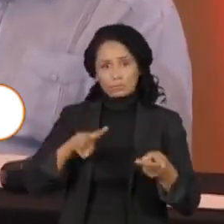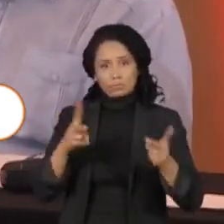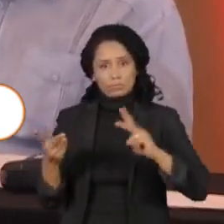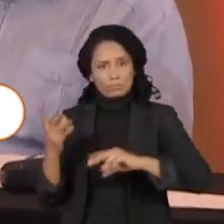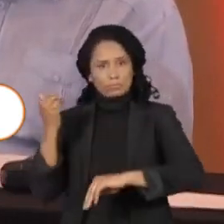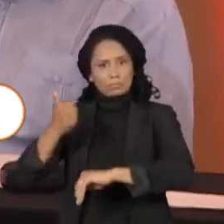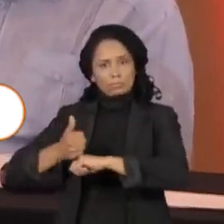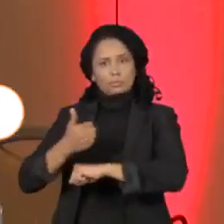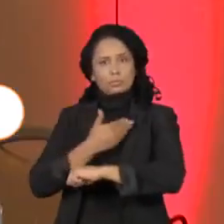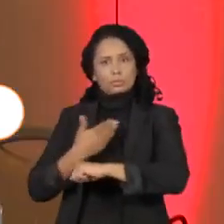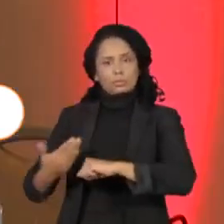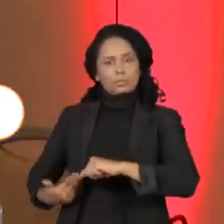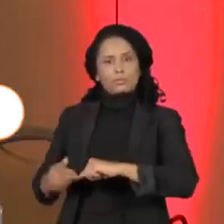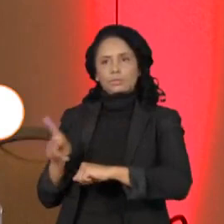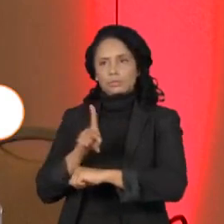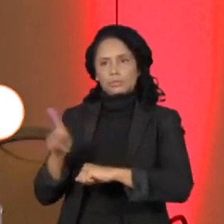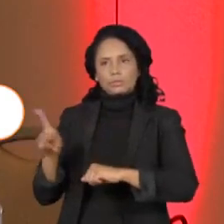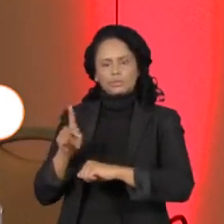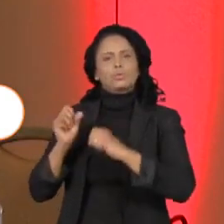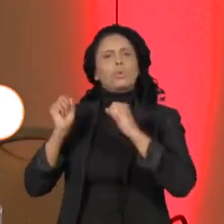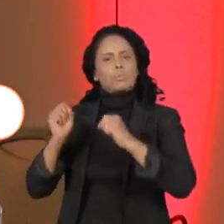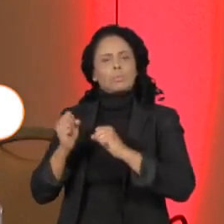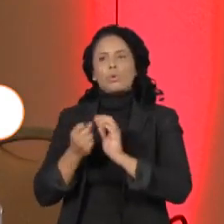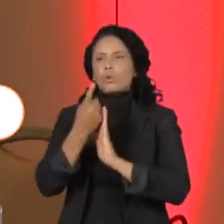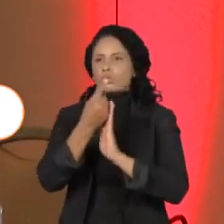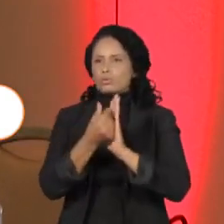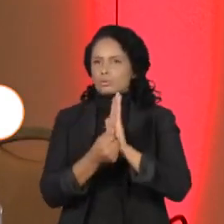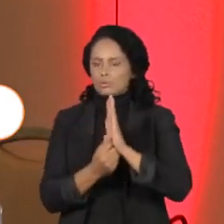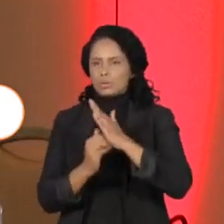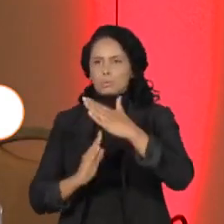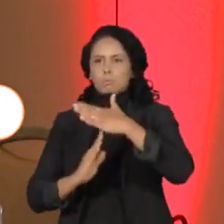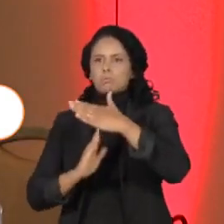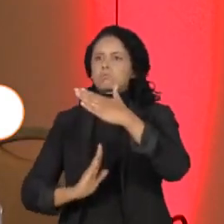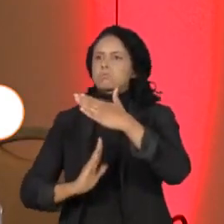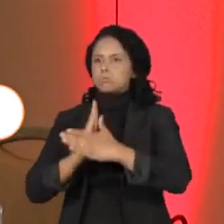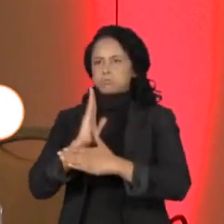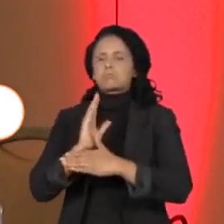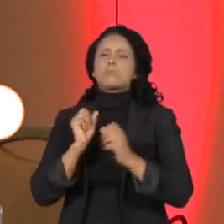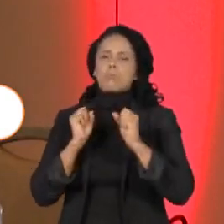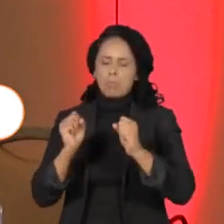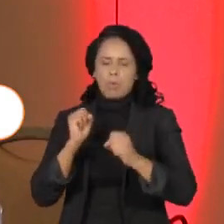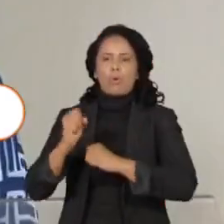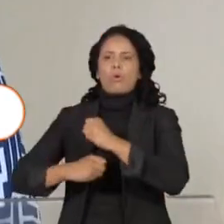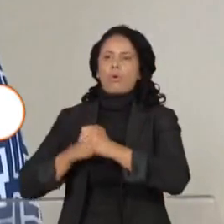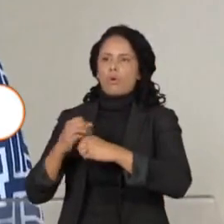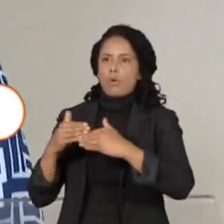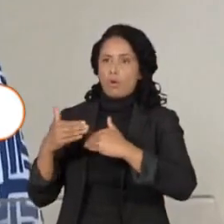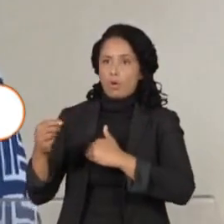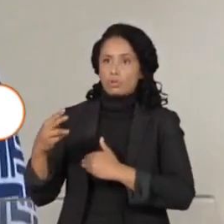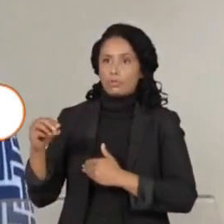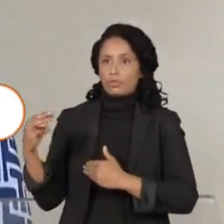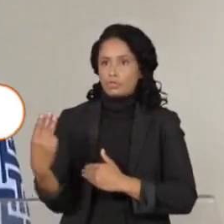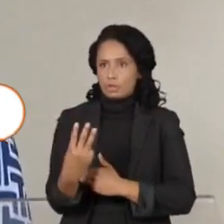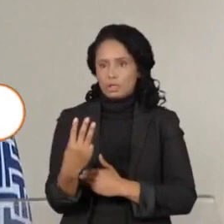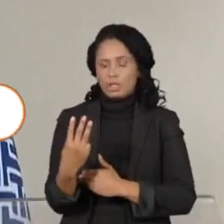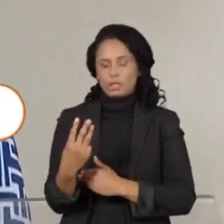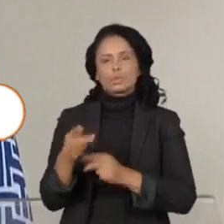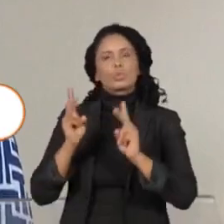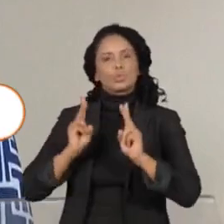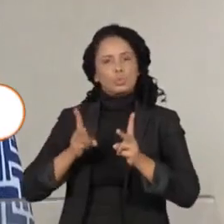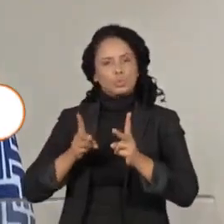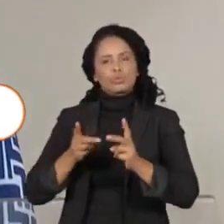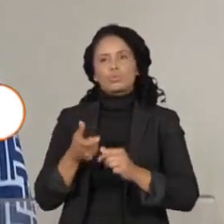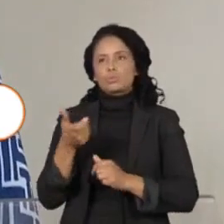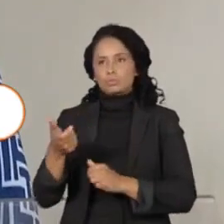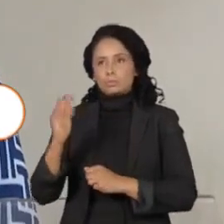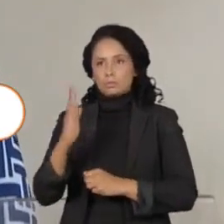que o próximo governo possa extrapolar o teto de gastos previsto para 2023, isso para manter o Auxílio Brasil